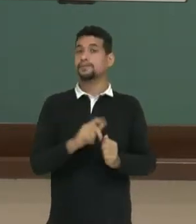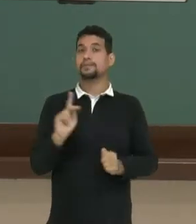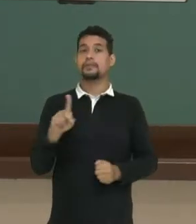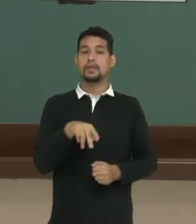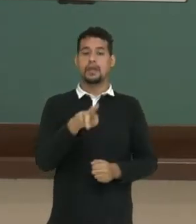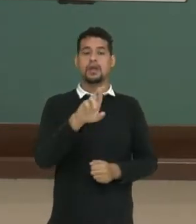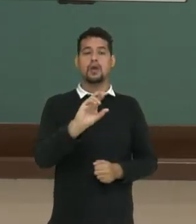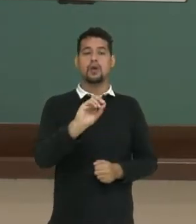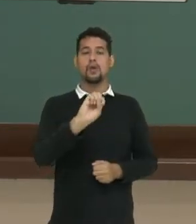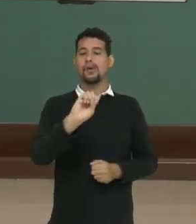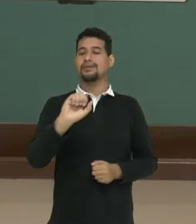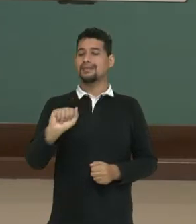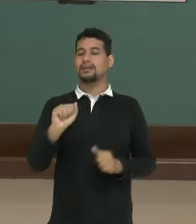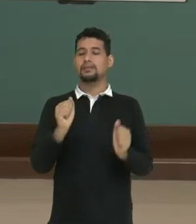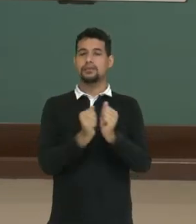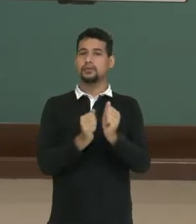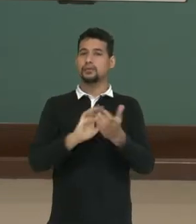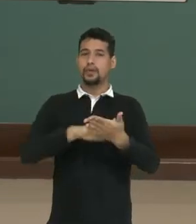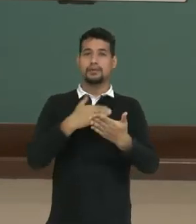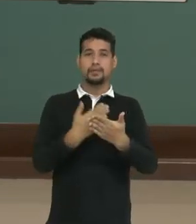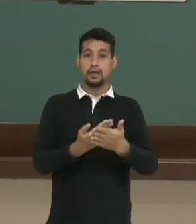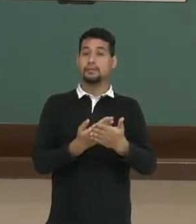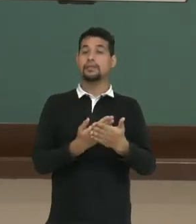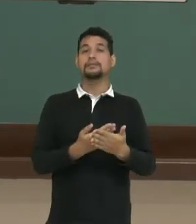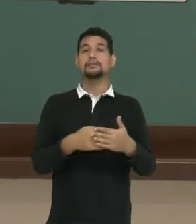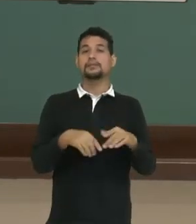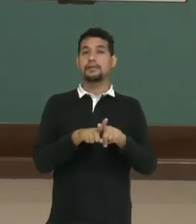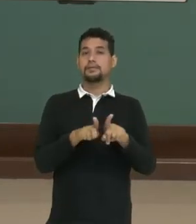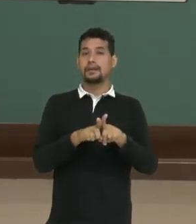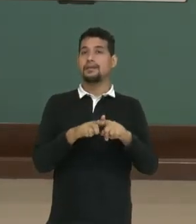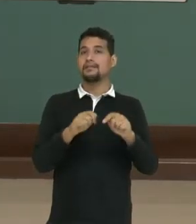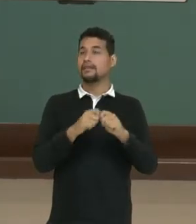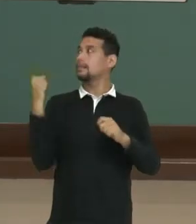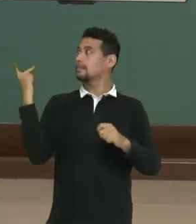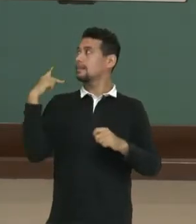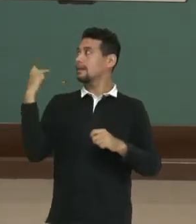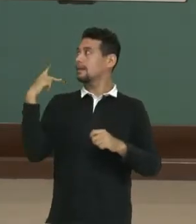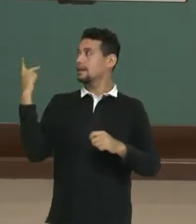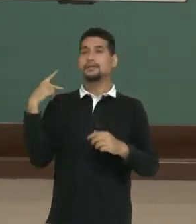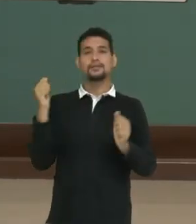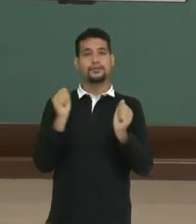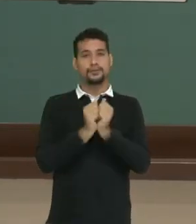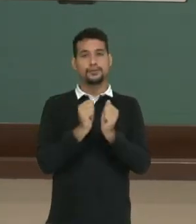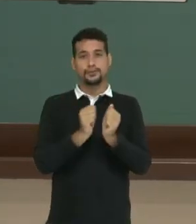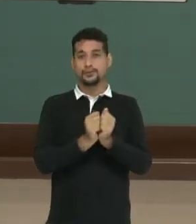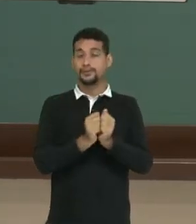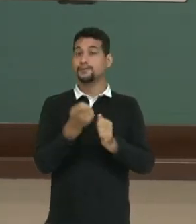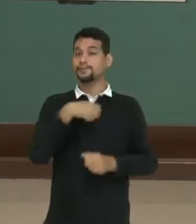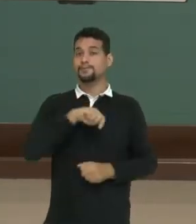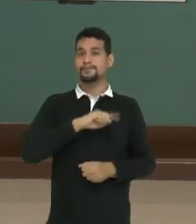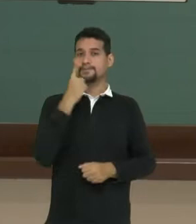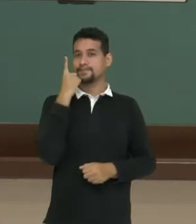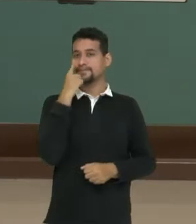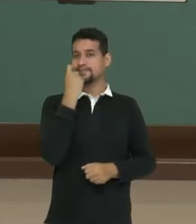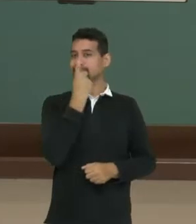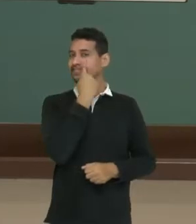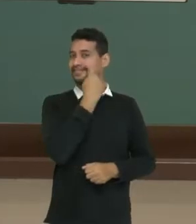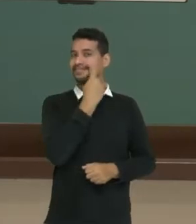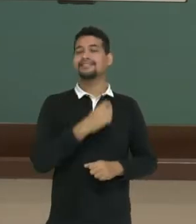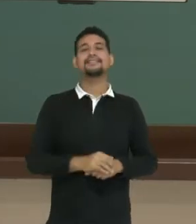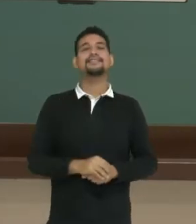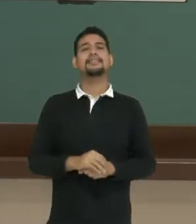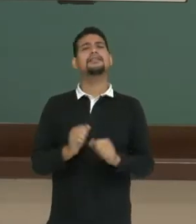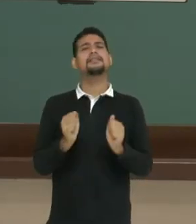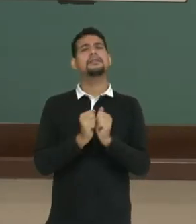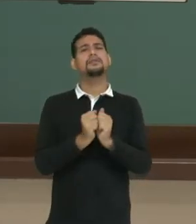professora Rosa Helena Bueno, estou aqui junto com vocês, né, fazendo a docência compartilhada aqui com o nosso intérprete, né, o nosso colega que